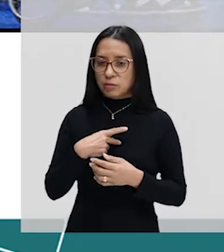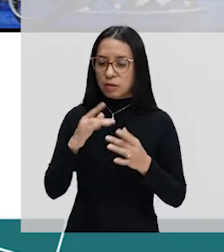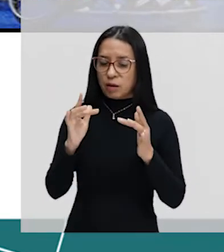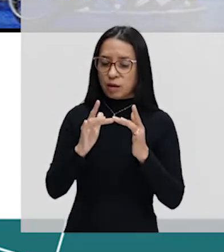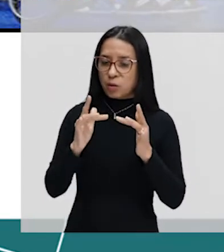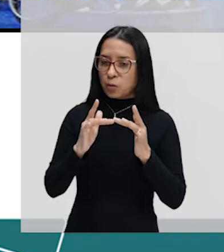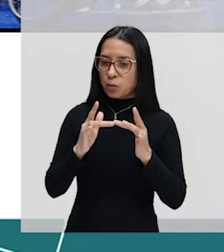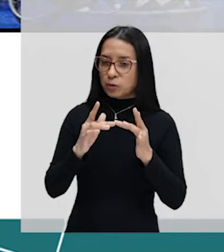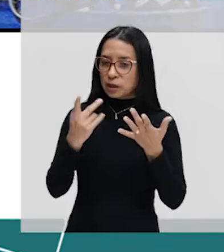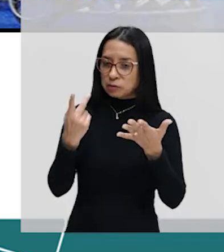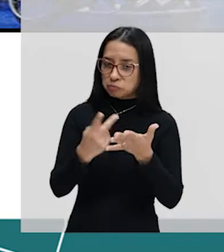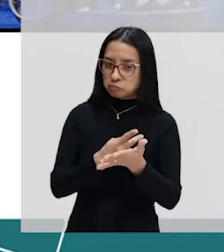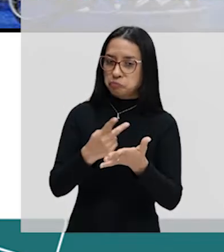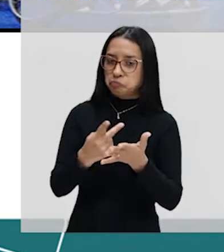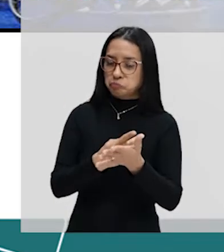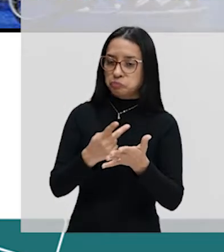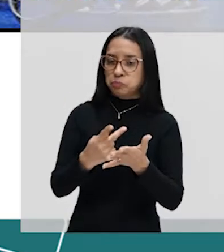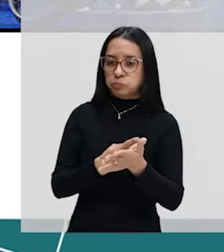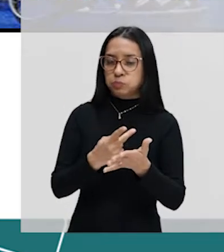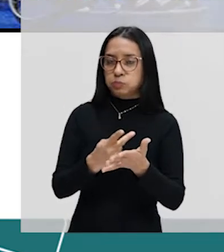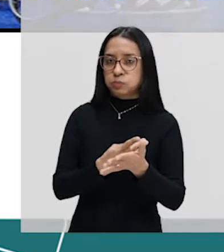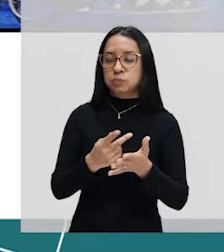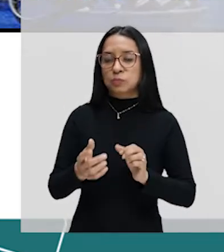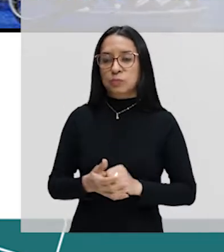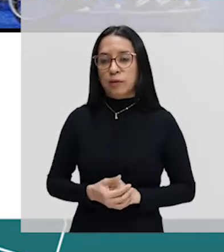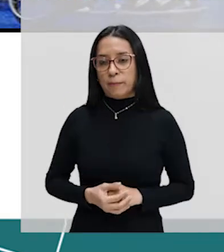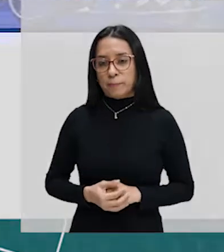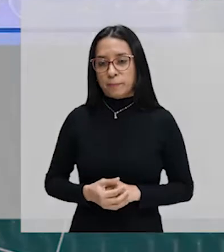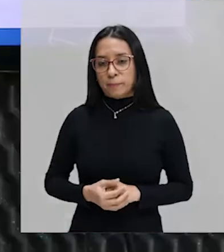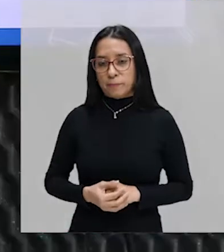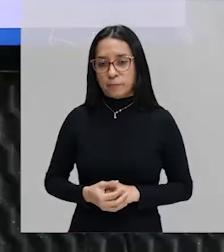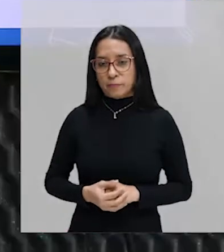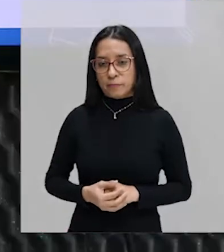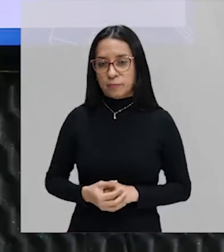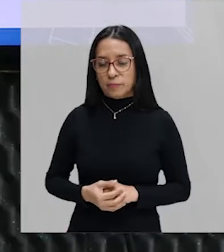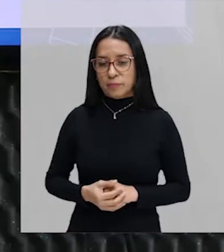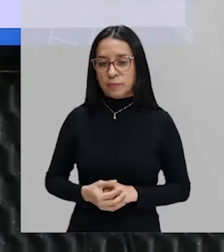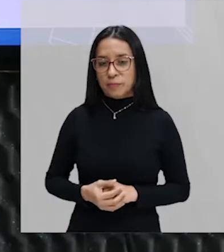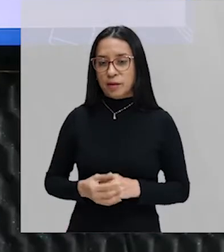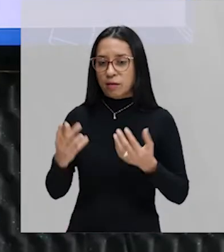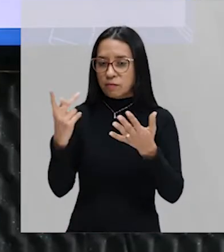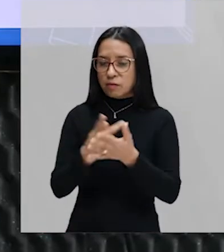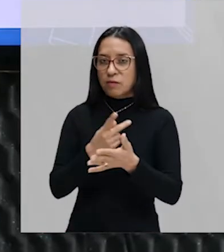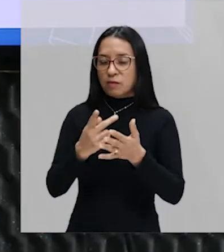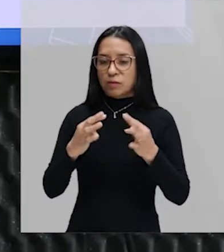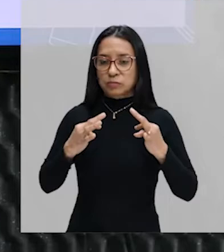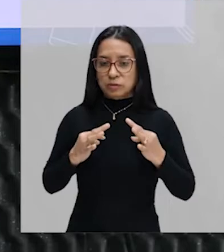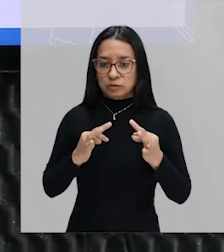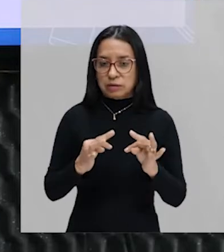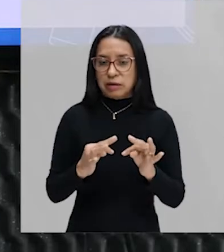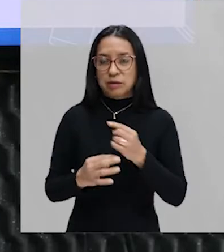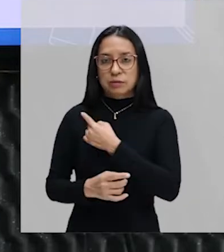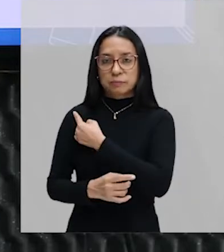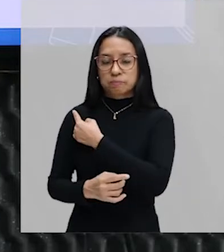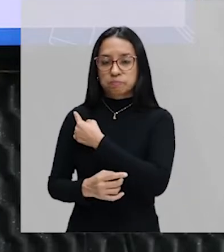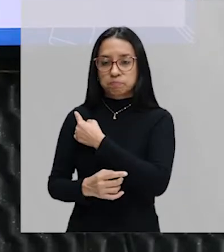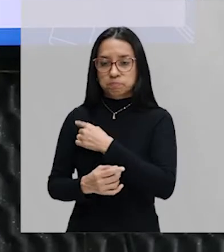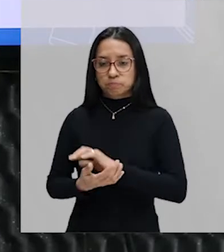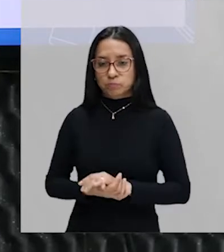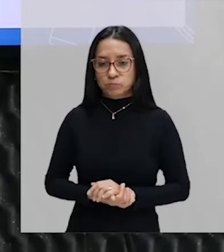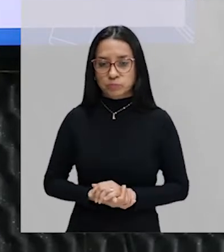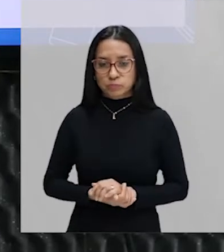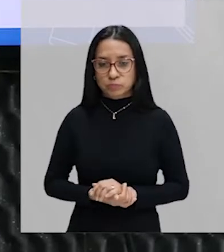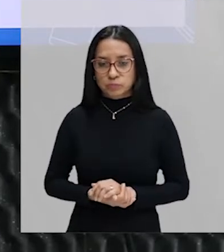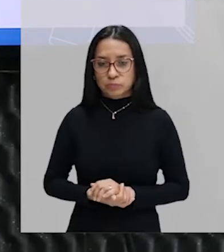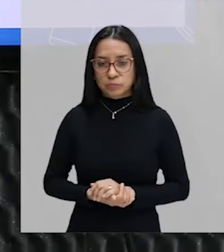adversário, que é essas faltas mais comuns que acontecem no jogo. Uma falta técnica é uma atitude antidesportiva de um jogador